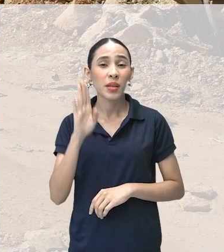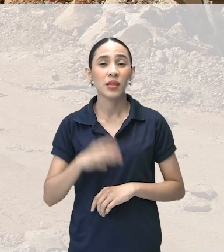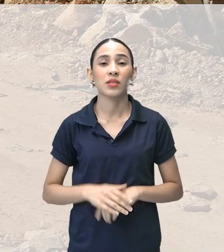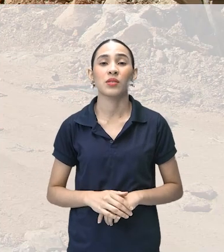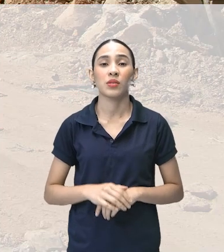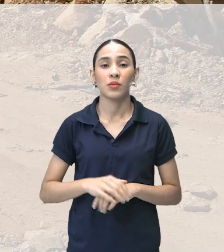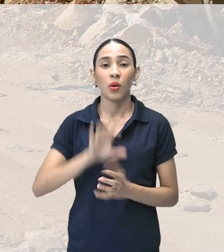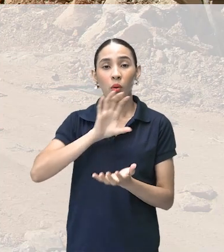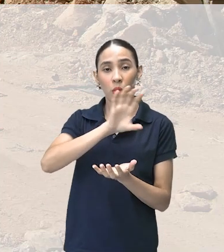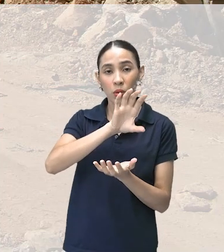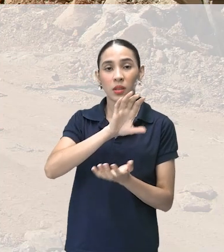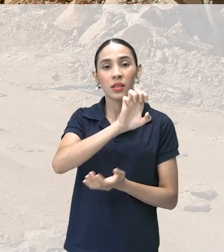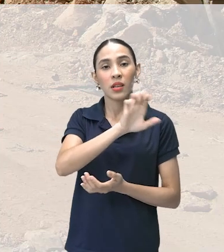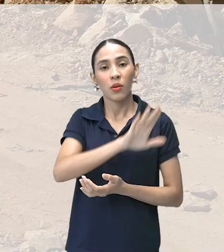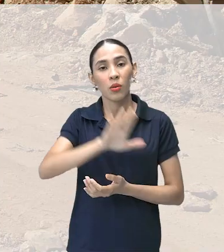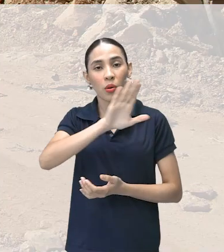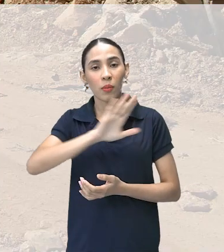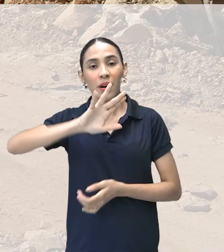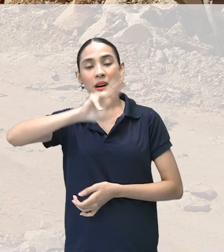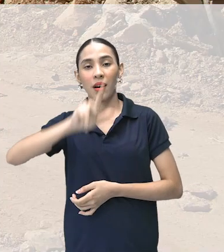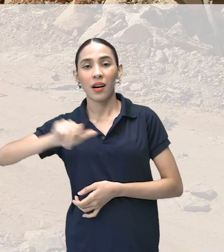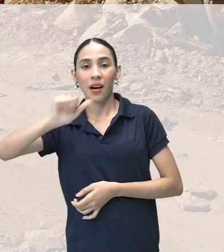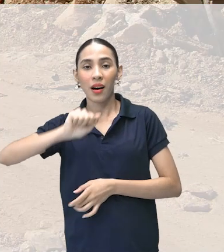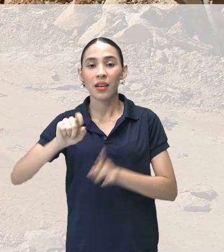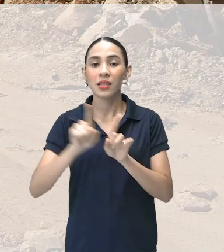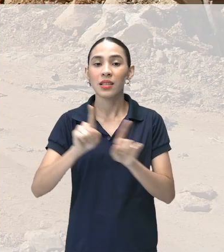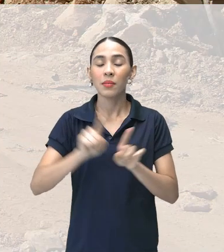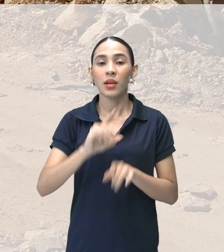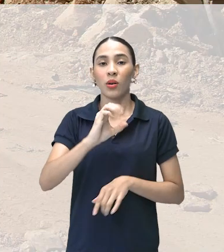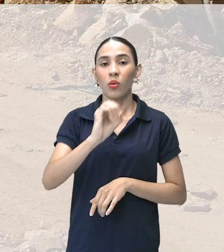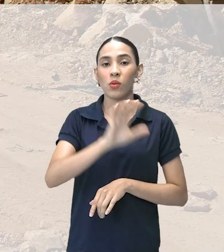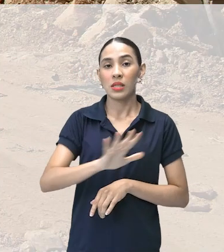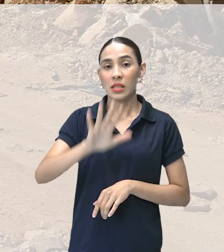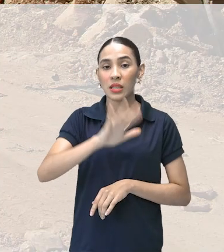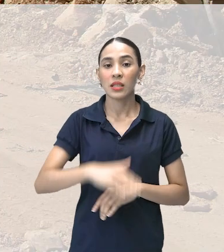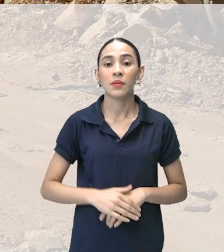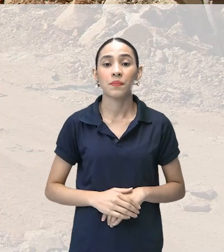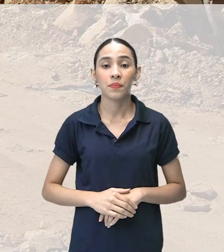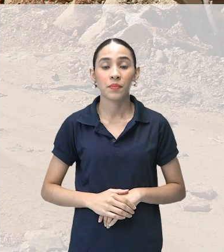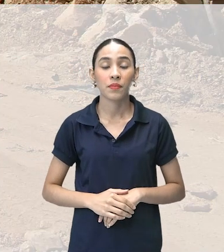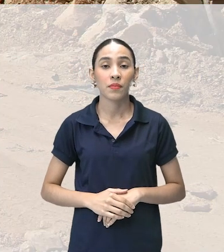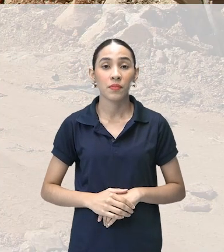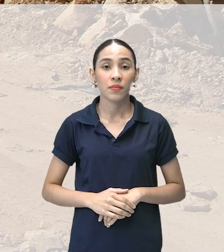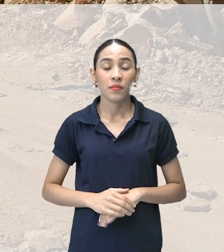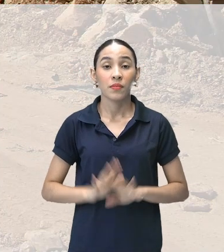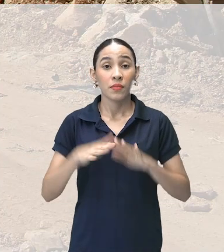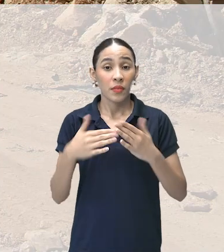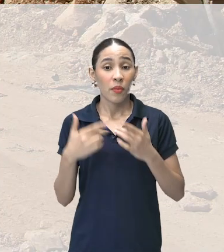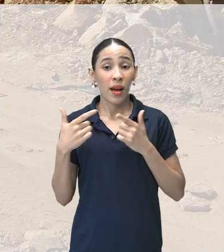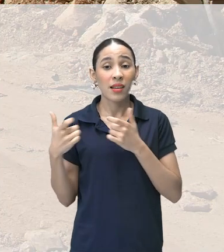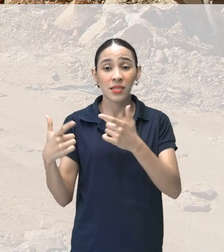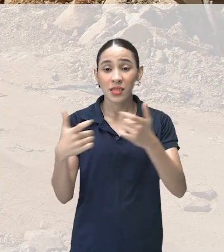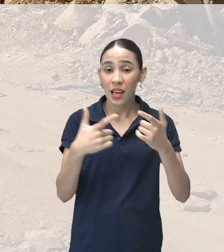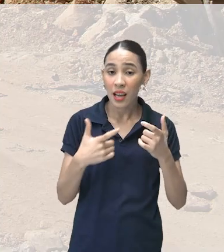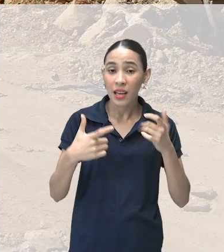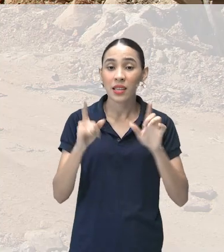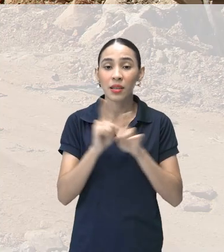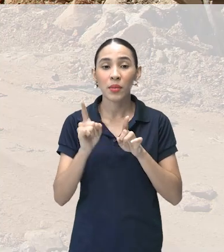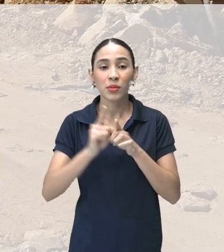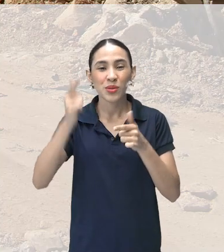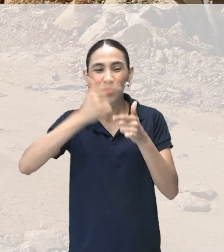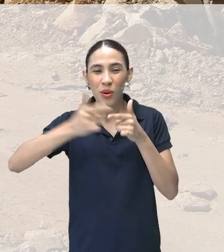aí nos continentes da Europa, da Ásia e da Oceania. Agora, as guerras, né,